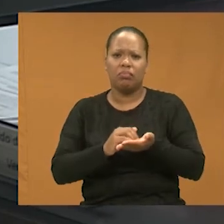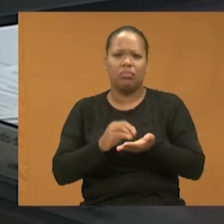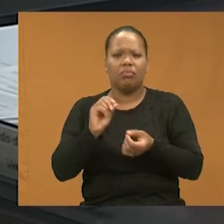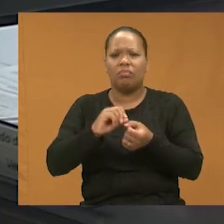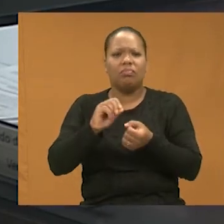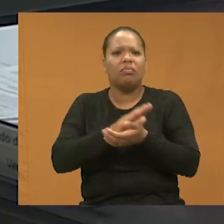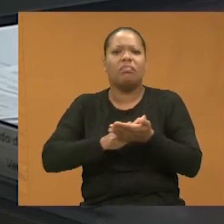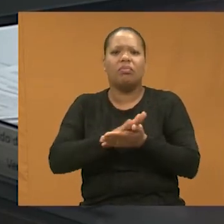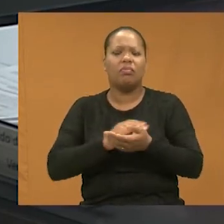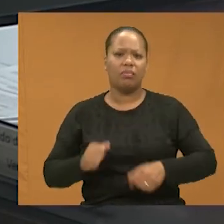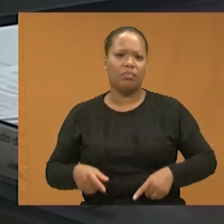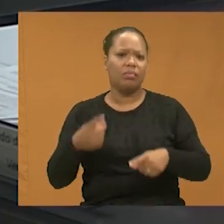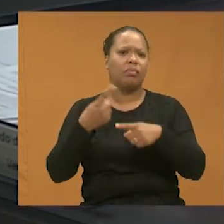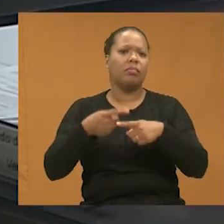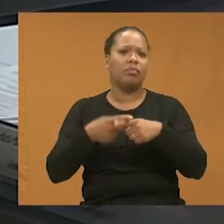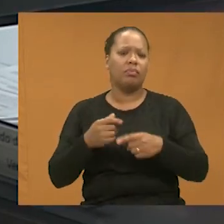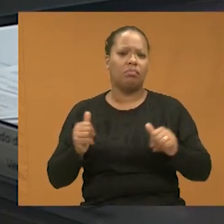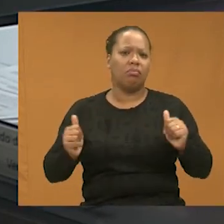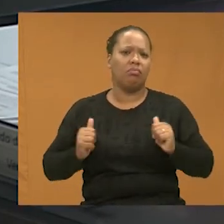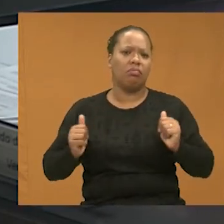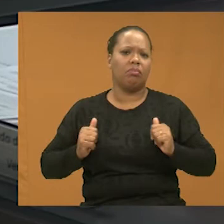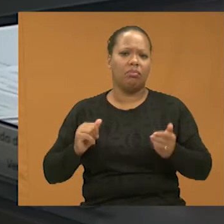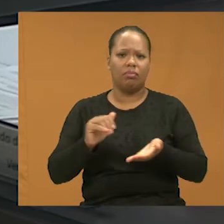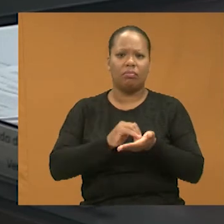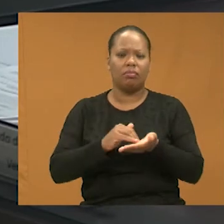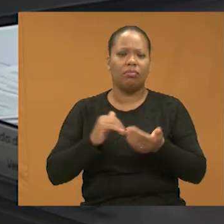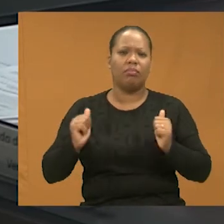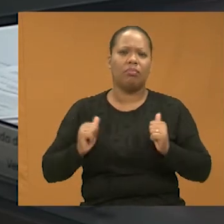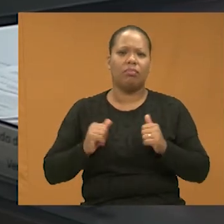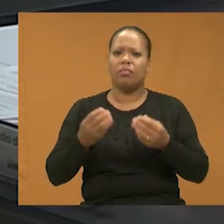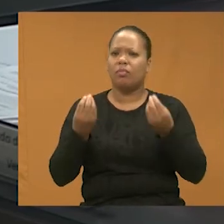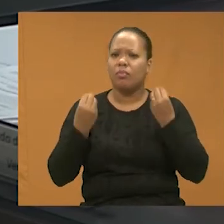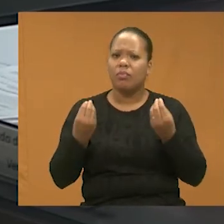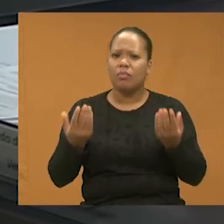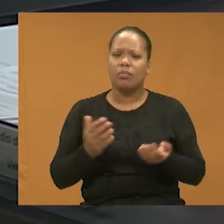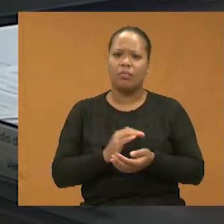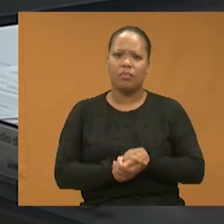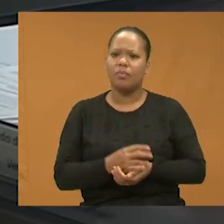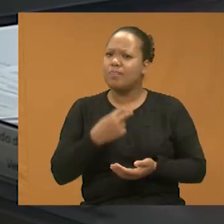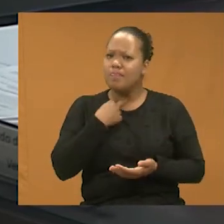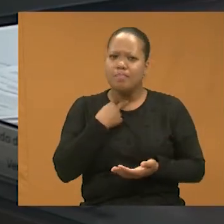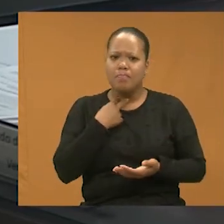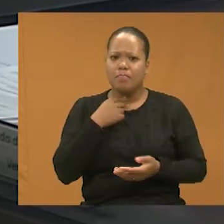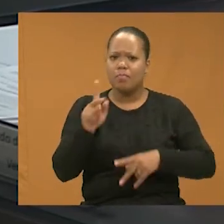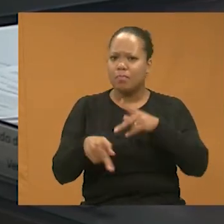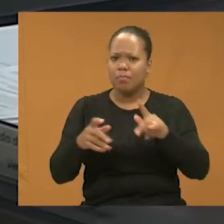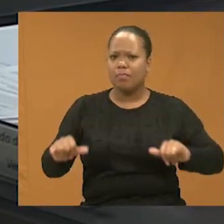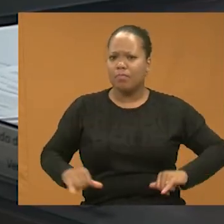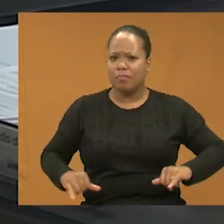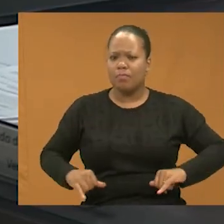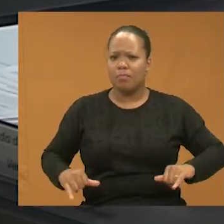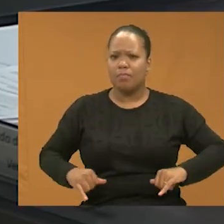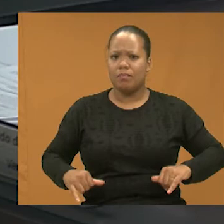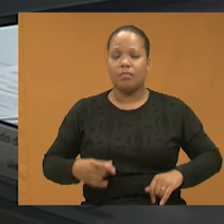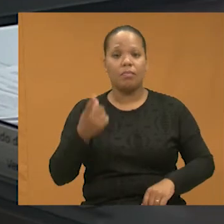e resolve essas situações. Não dá, gente. Não dá para ficar desse jeito. A população sofrendo. Veja